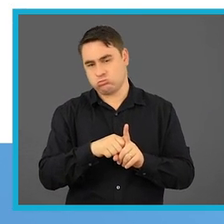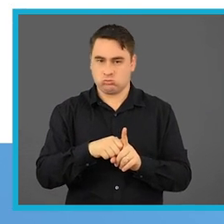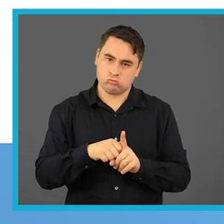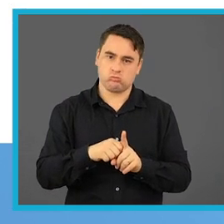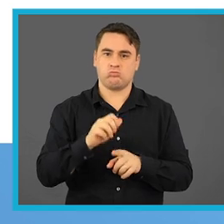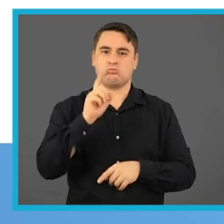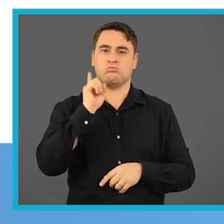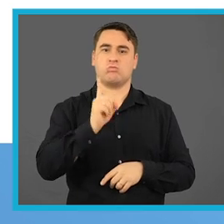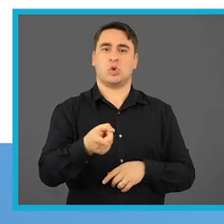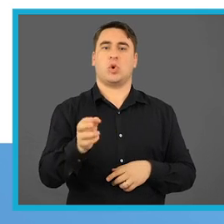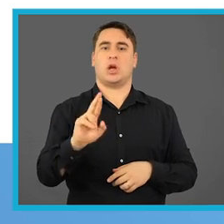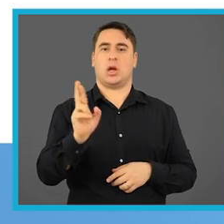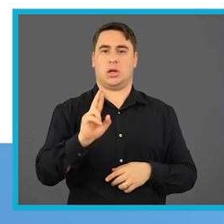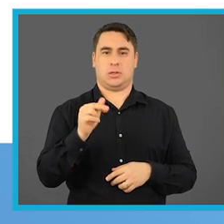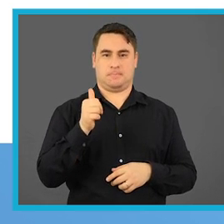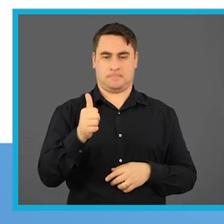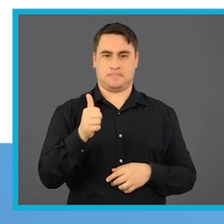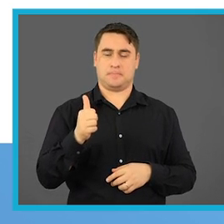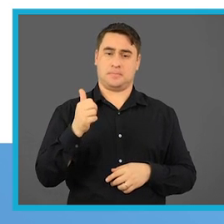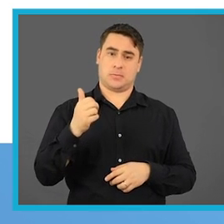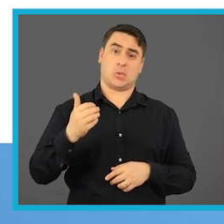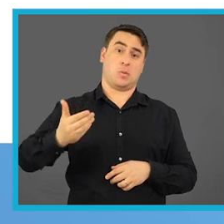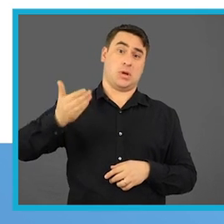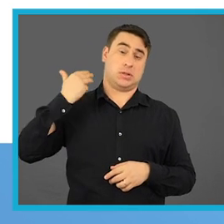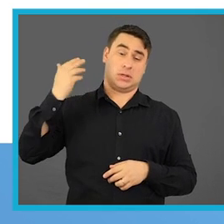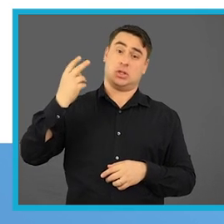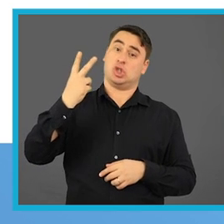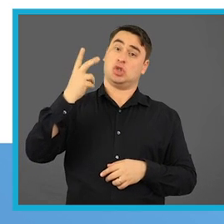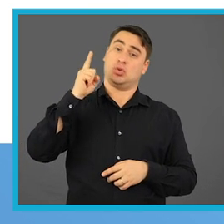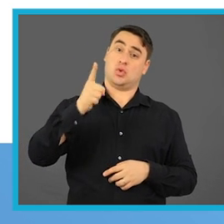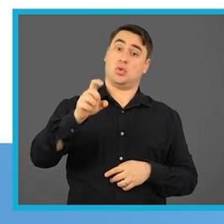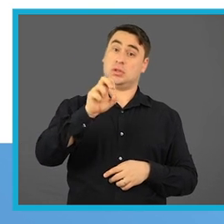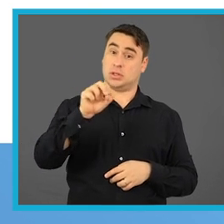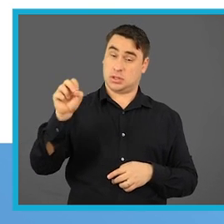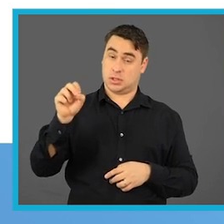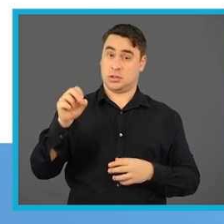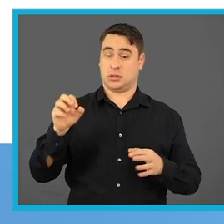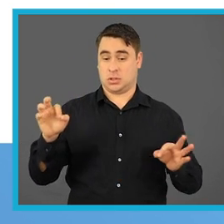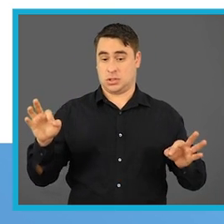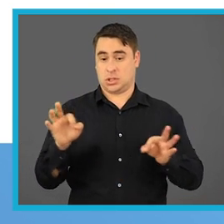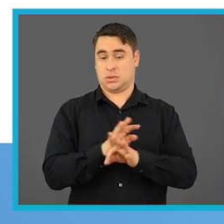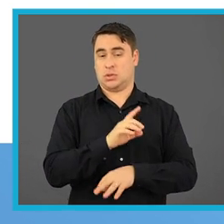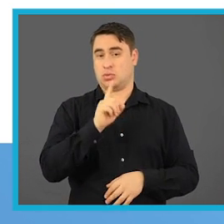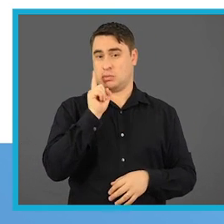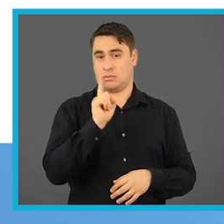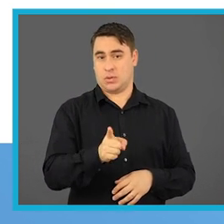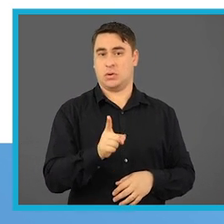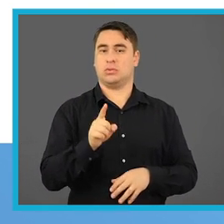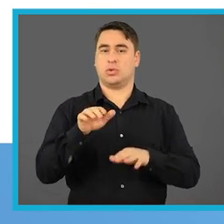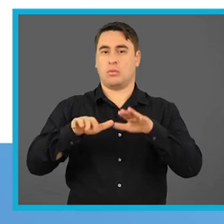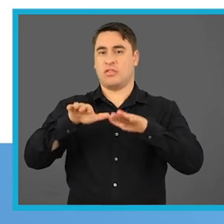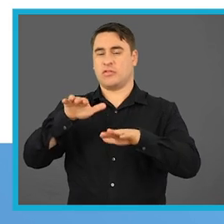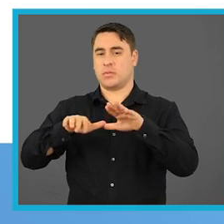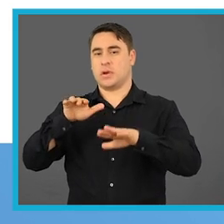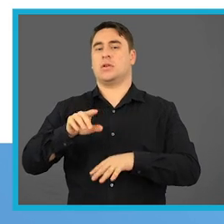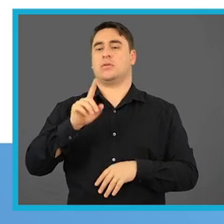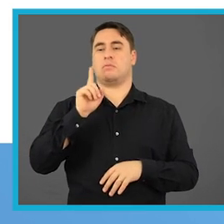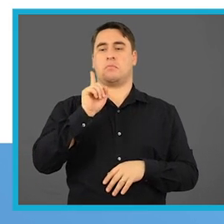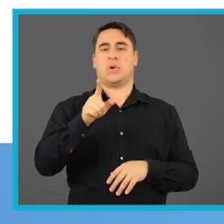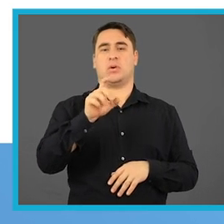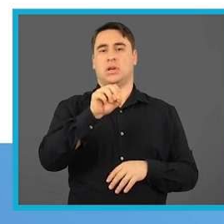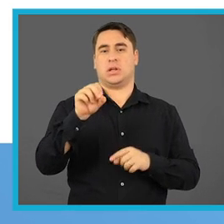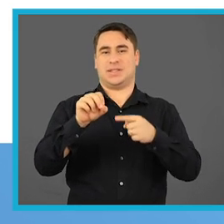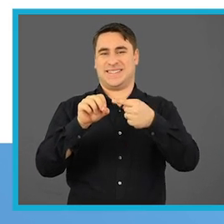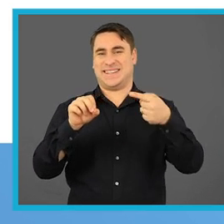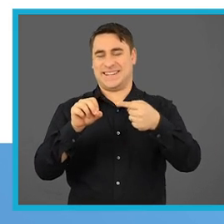com R$ 1.000 positivo. Então, nós tínhamos 2.500. terminamos com 1.000, o movimento do mês foi